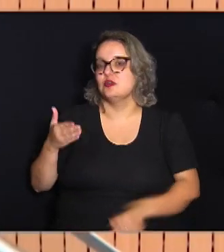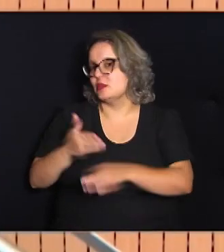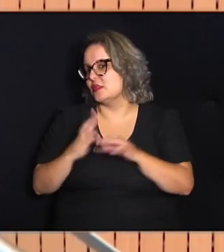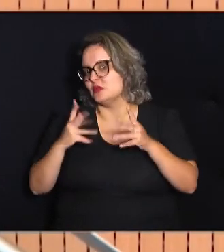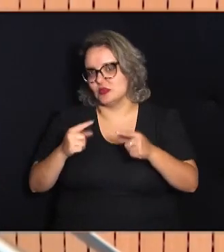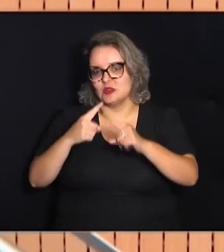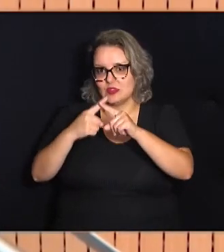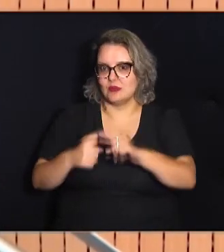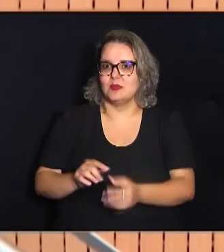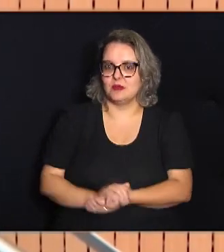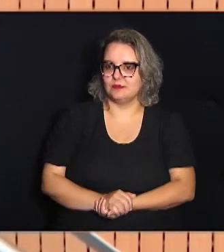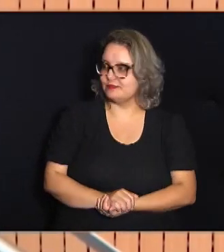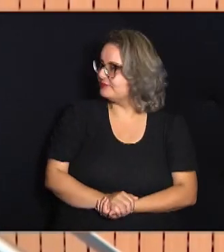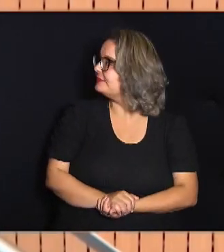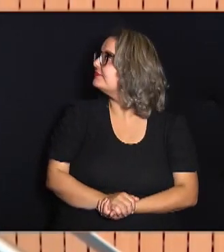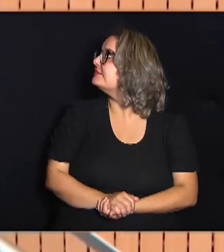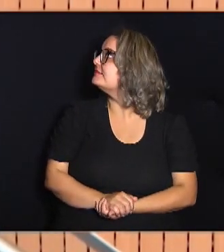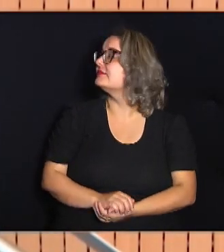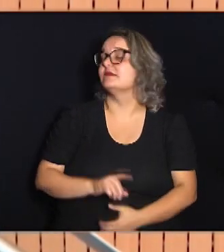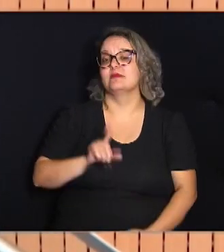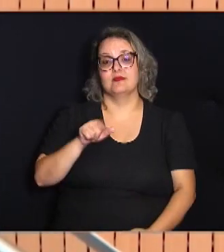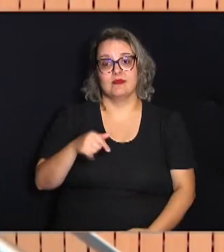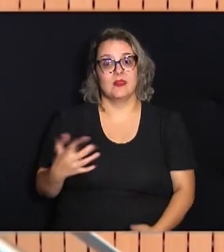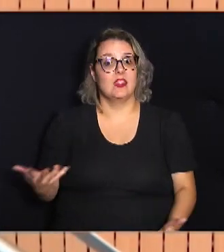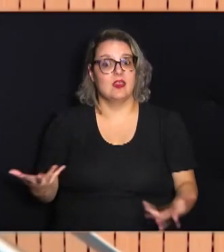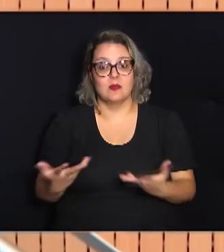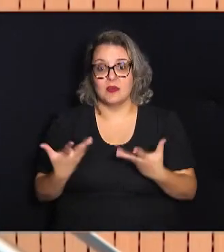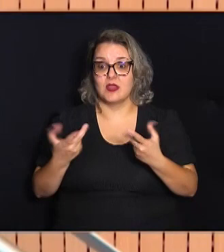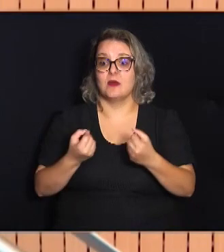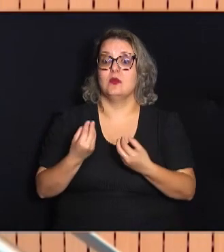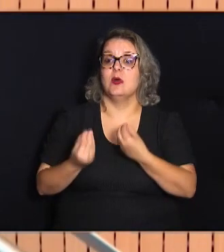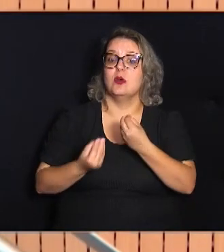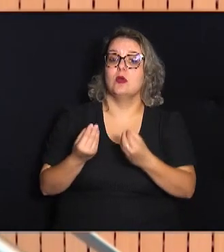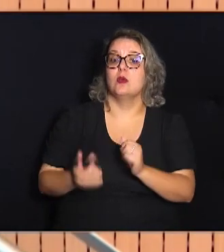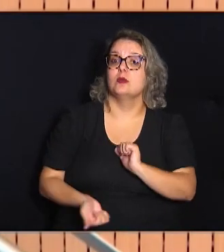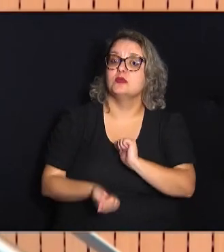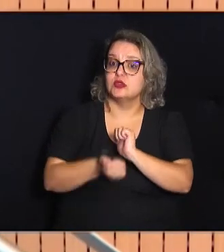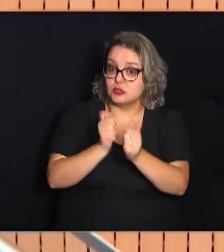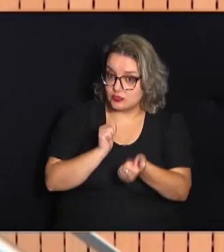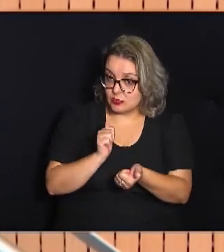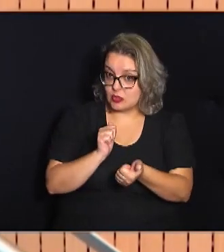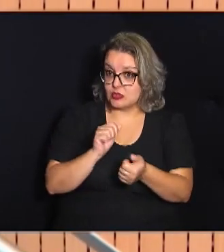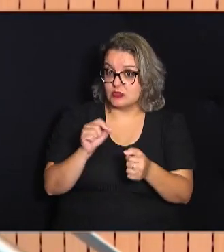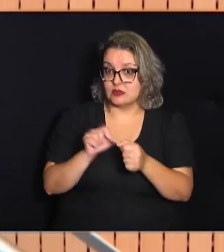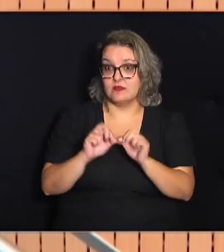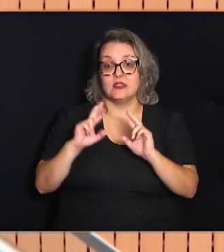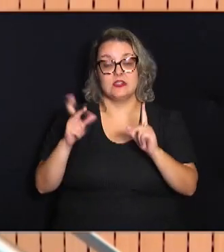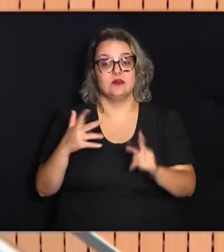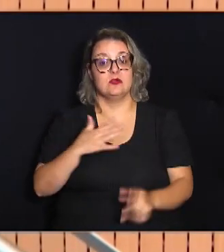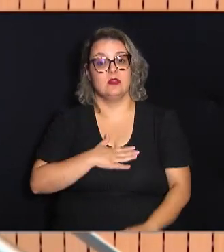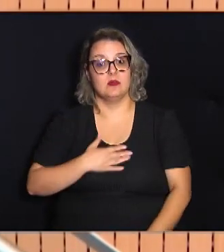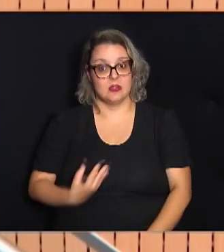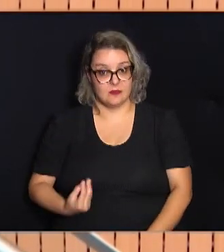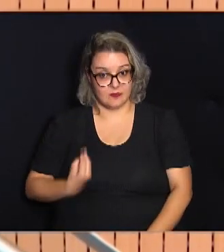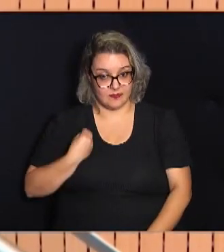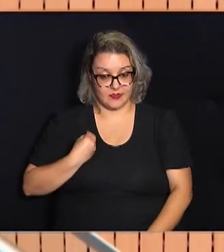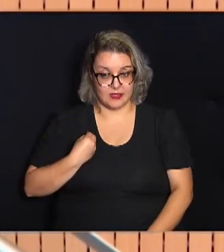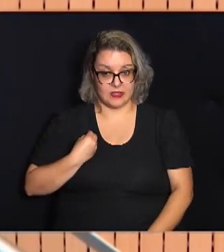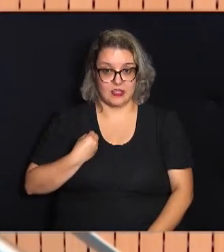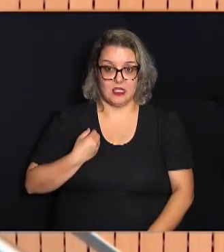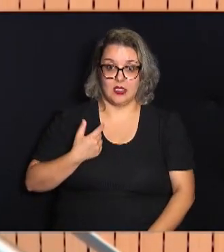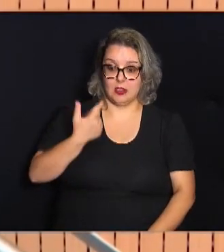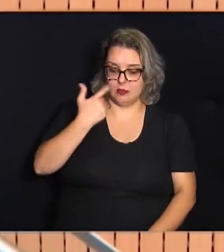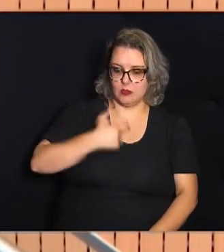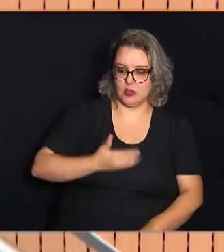uma questão incrível como o esporte fez a diferença na minha vida. A pessoa que eu era, a pessoa